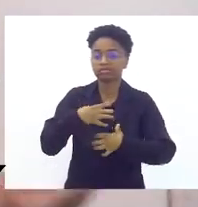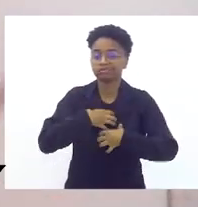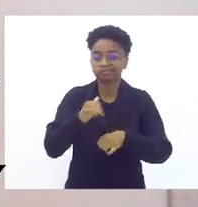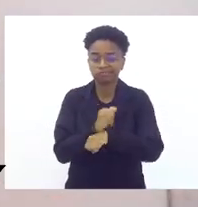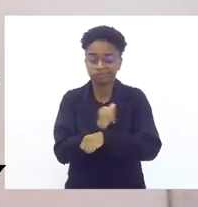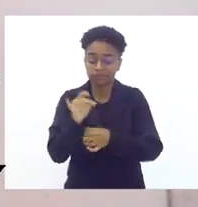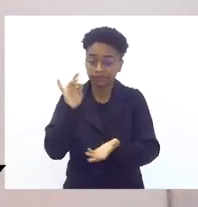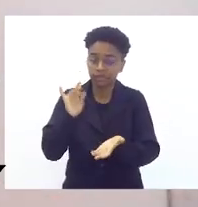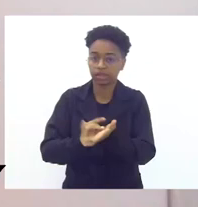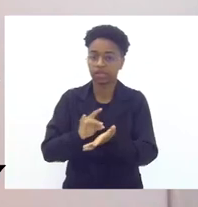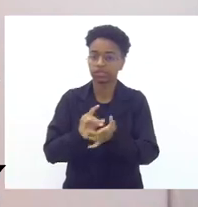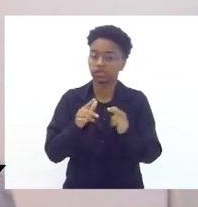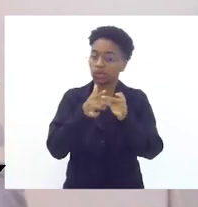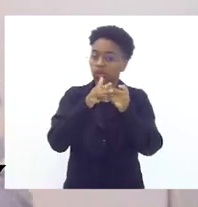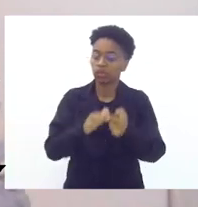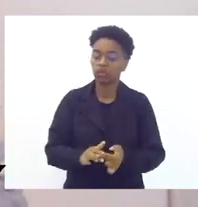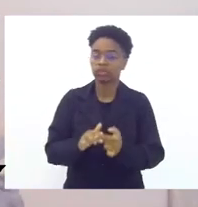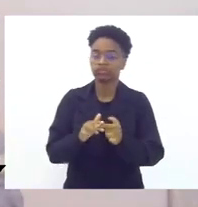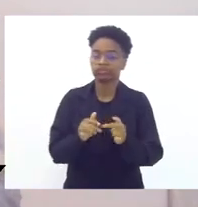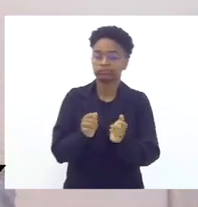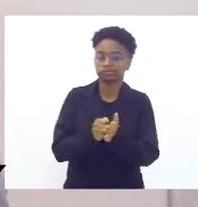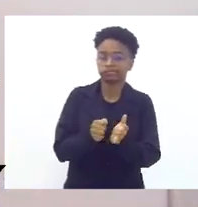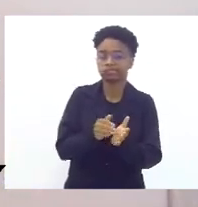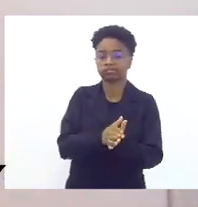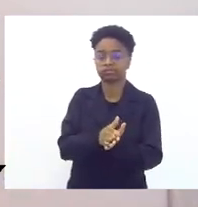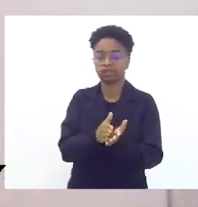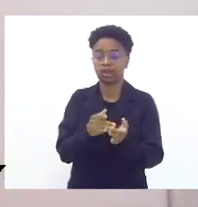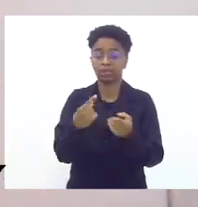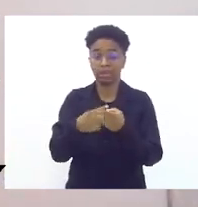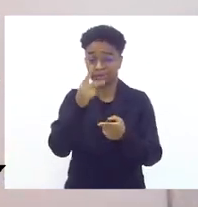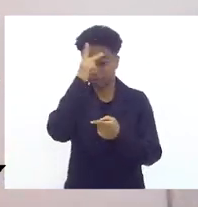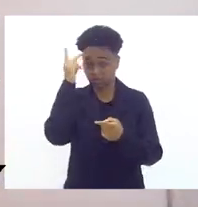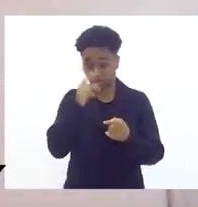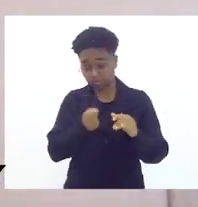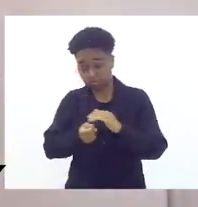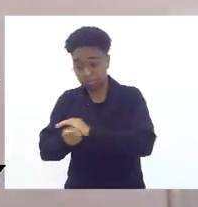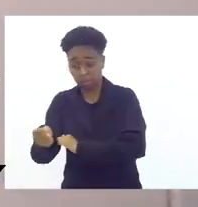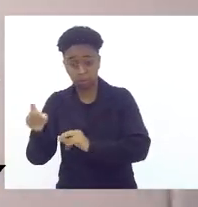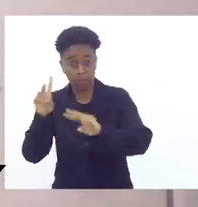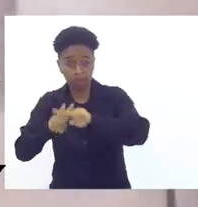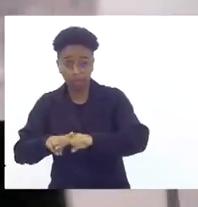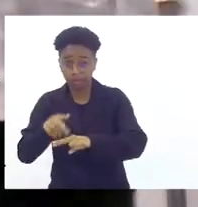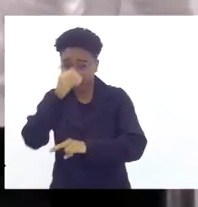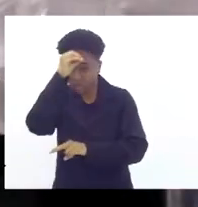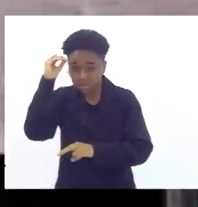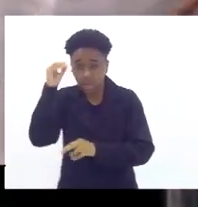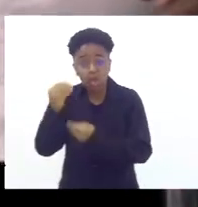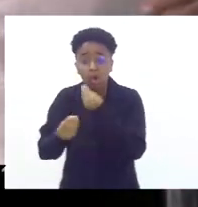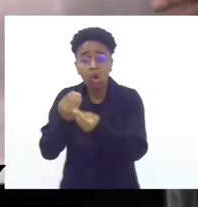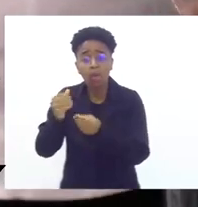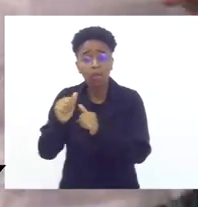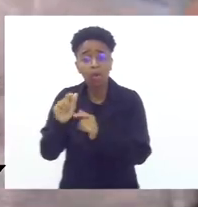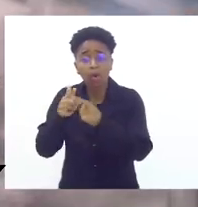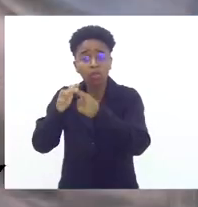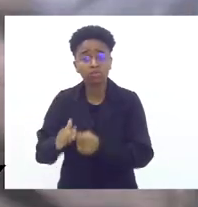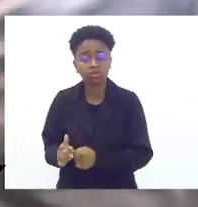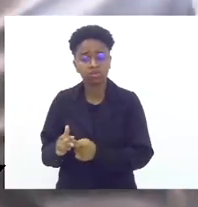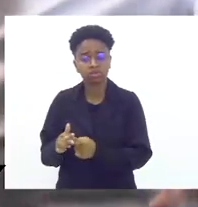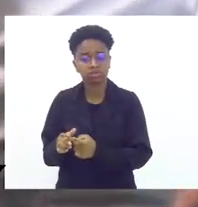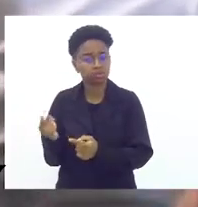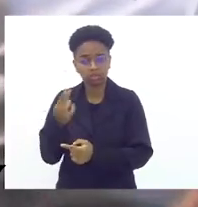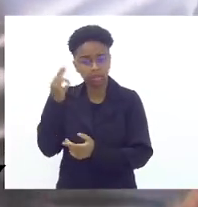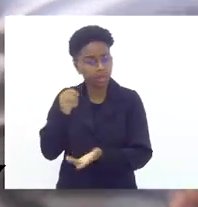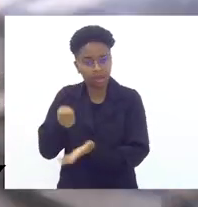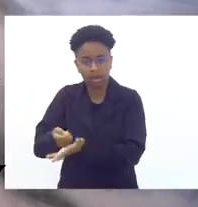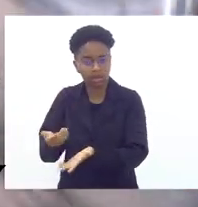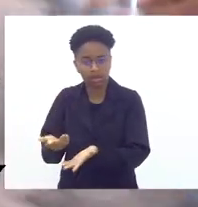não tem como reparar a vida de uma pessoa que foi parar na cadeia e ela sendo inocente não tem como reparar não tem dinheiro que repare mas